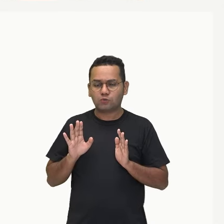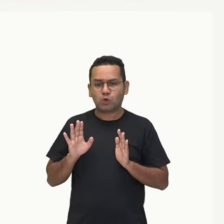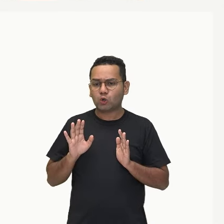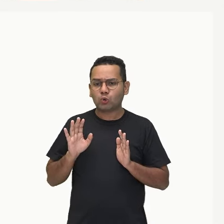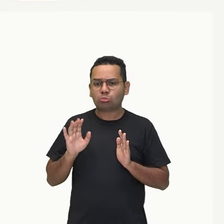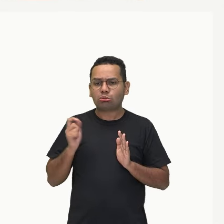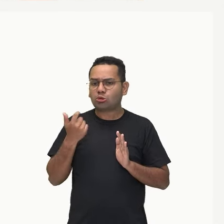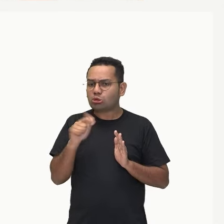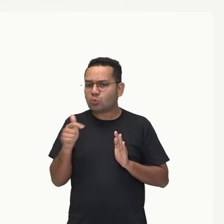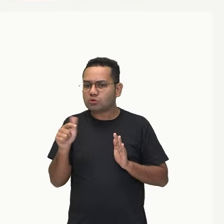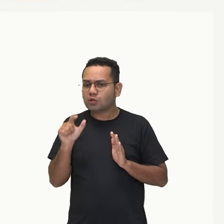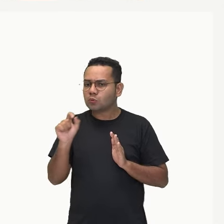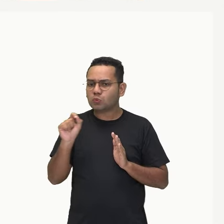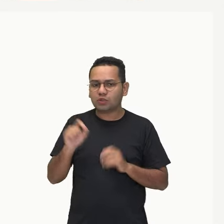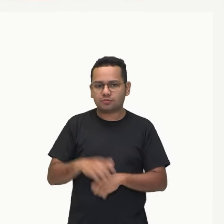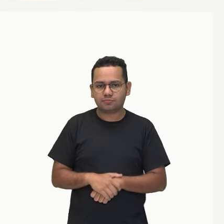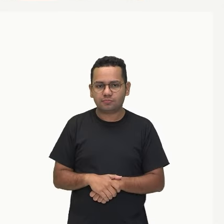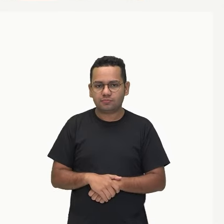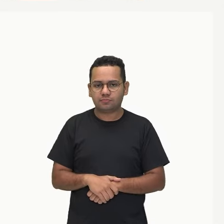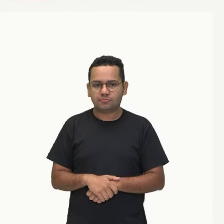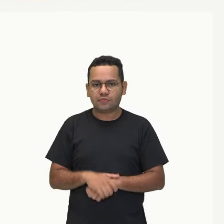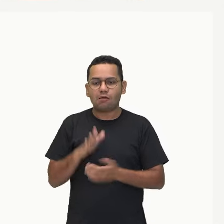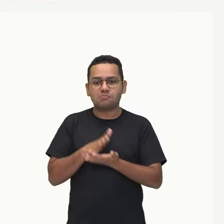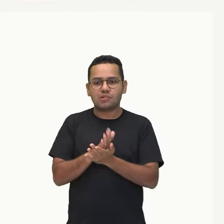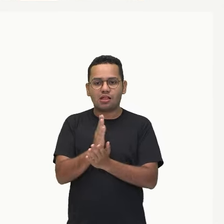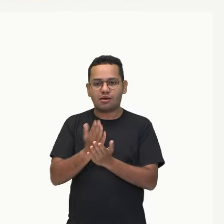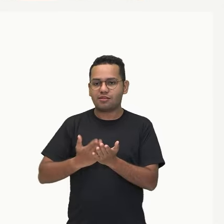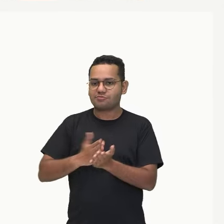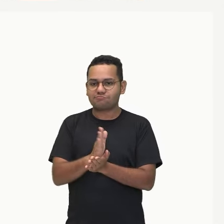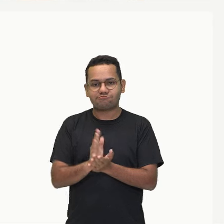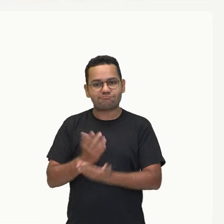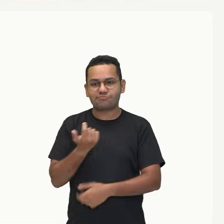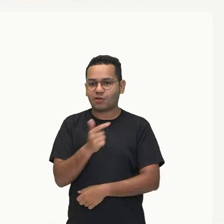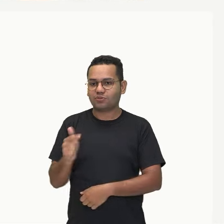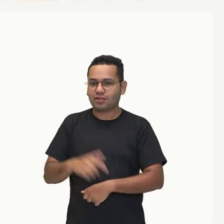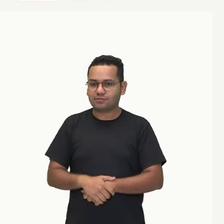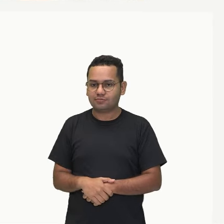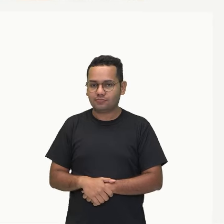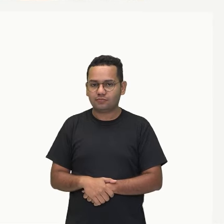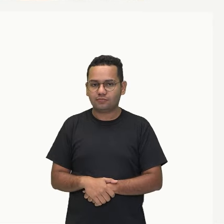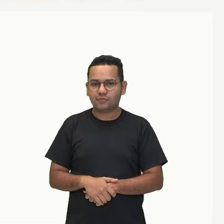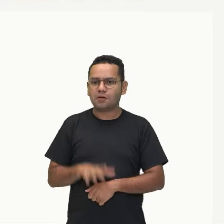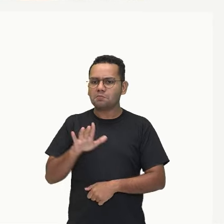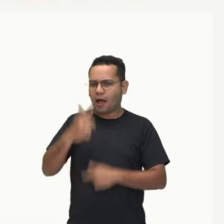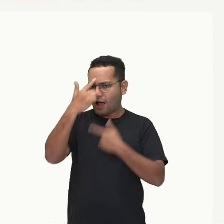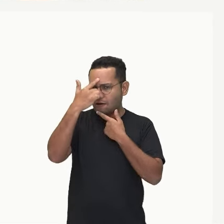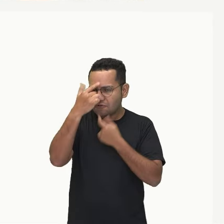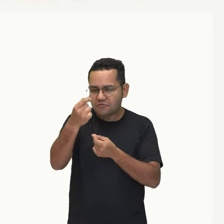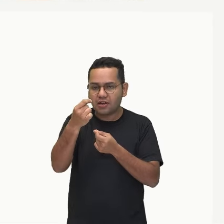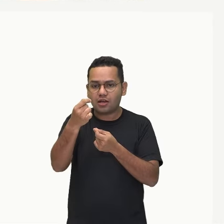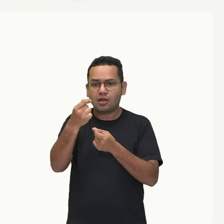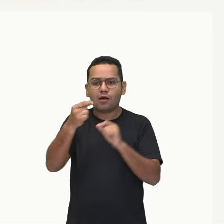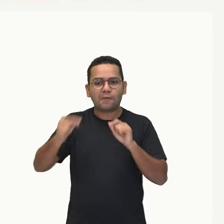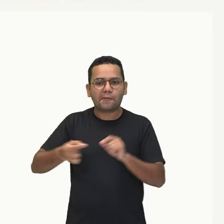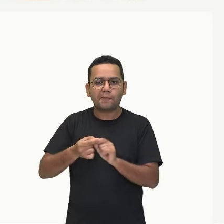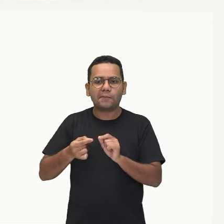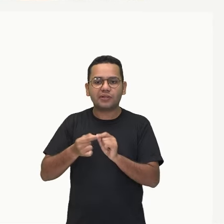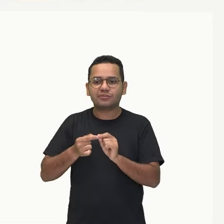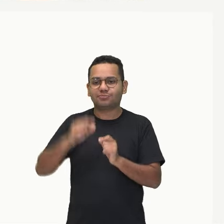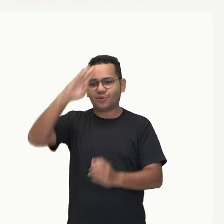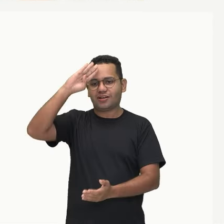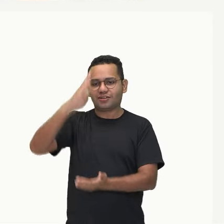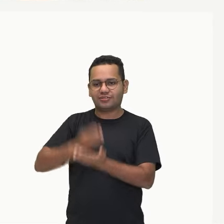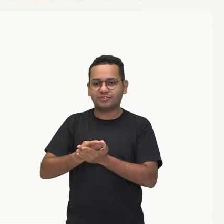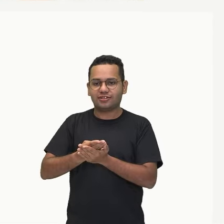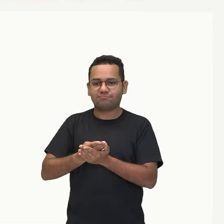que, gente? Ela é a sua premissa principal. Estão percebendo aqui? Essa